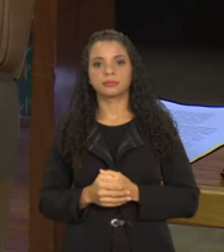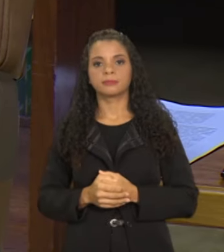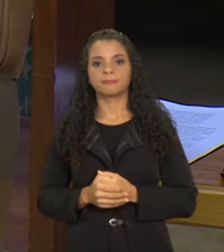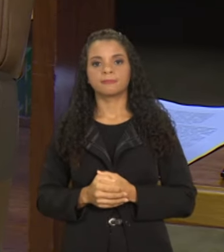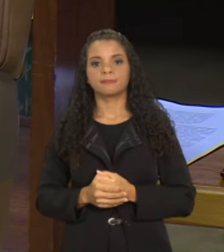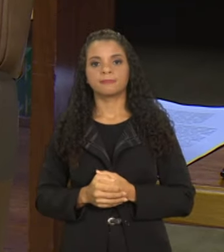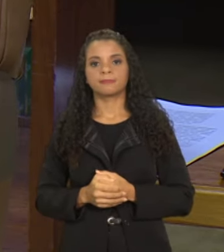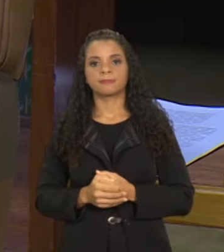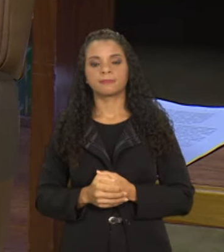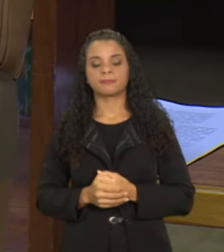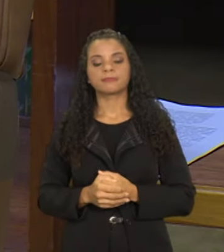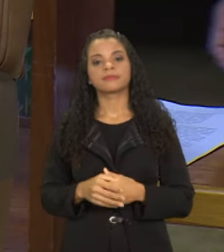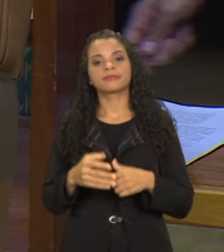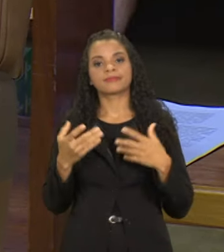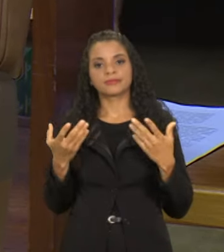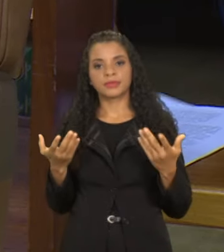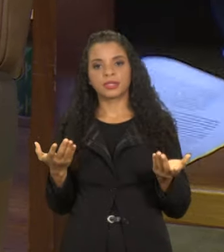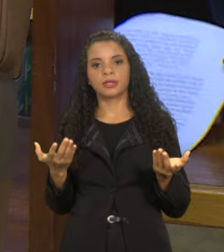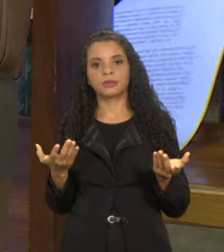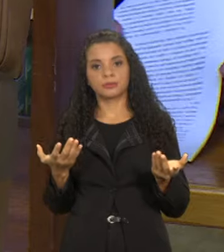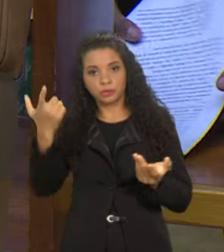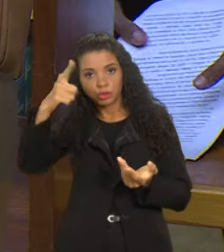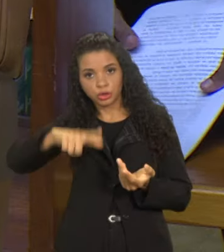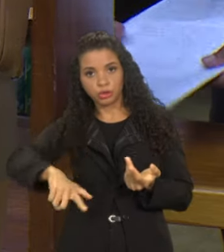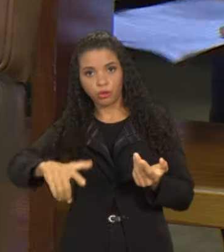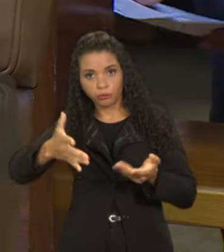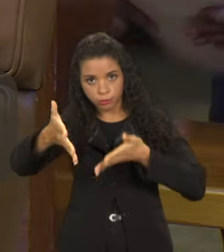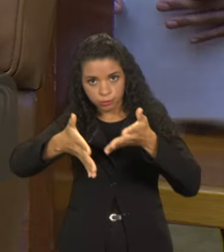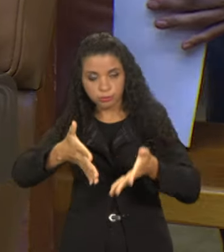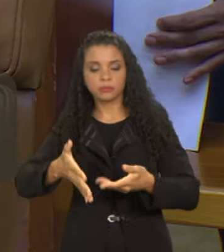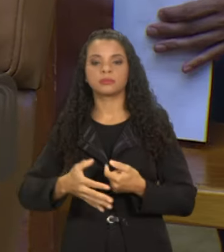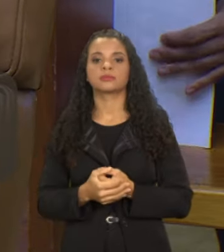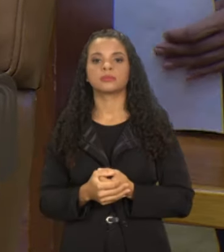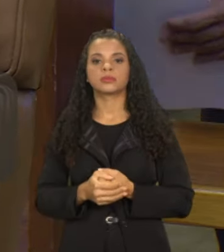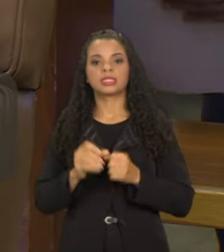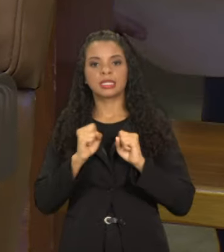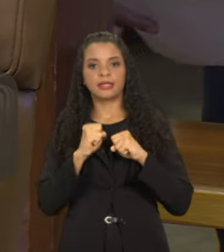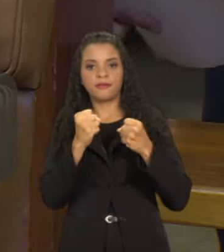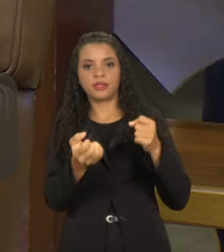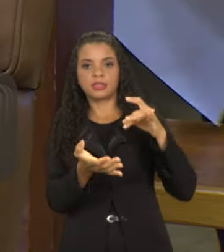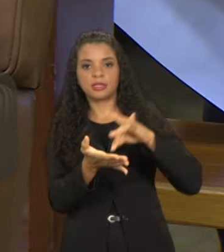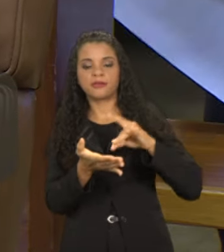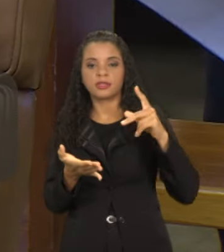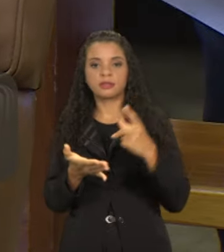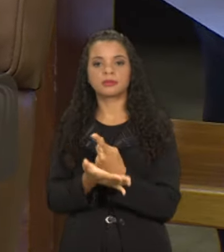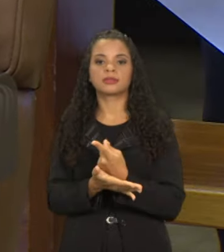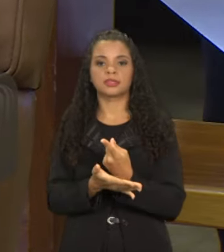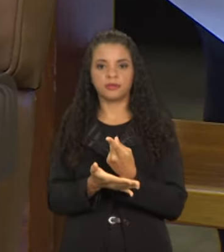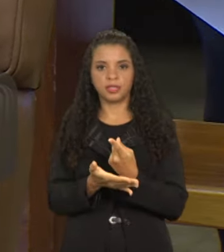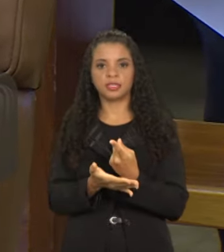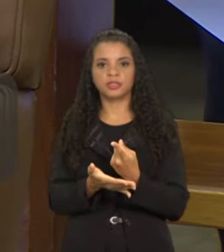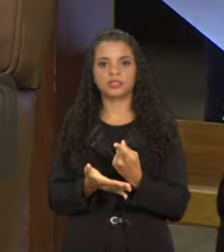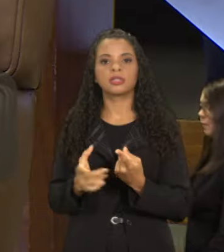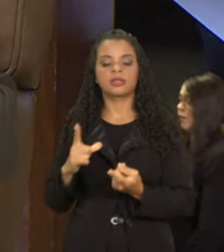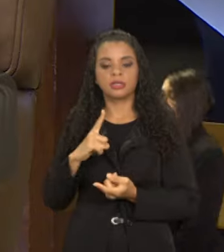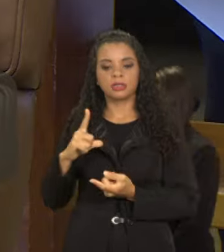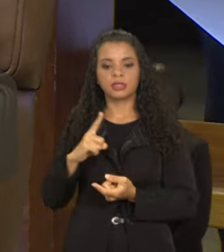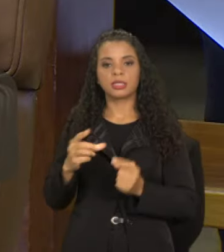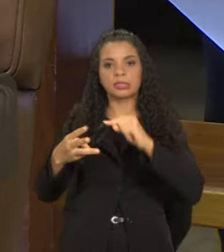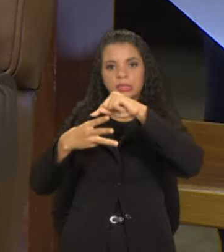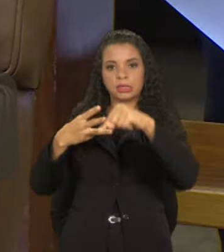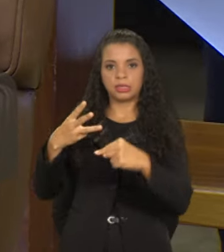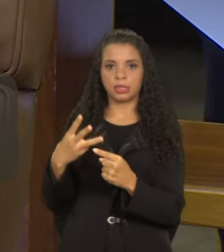Então, gosto sempre de repetir, a defesa da verdade factual, Ana Arendt, Celso Laffer, está nas mãos de três